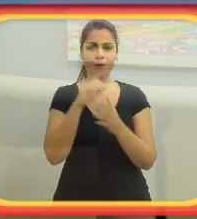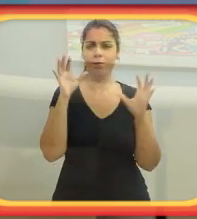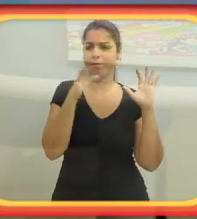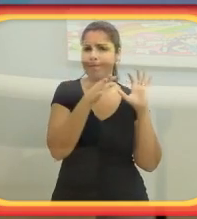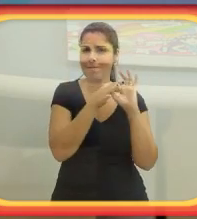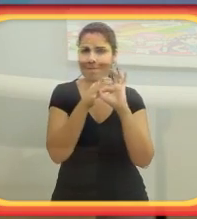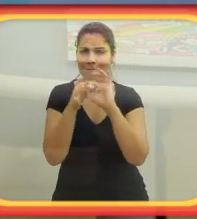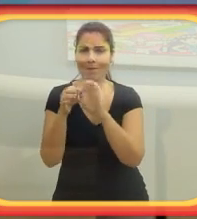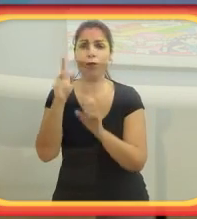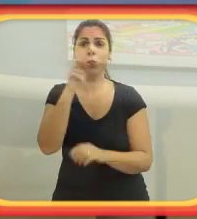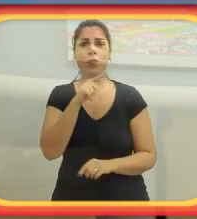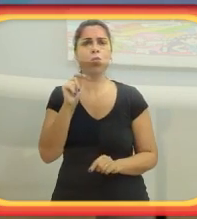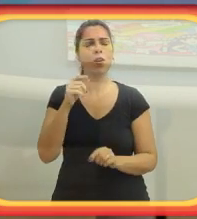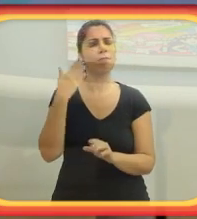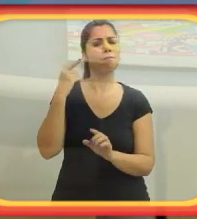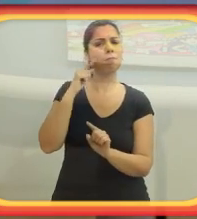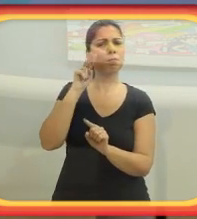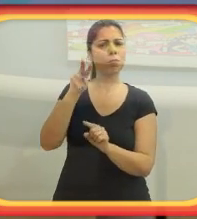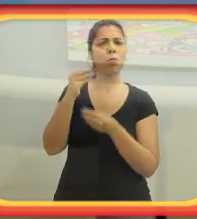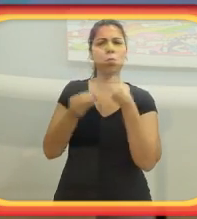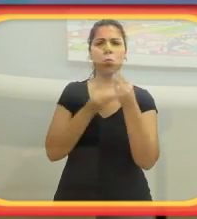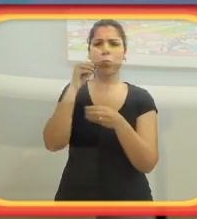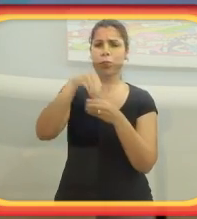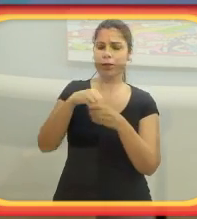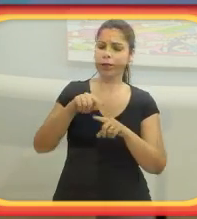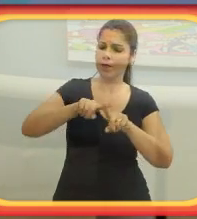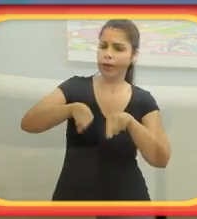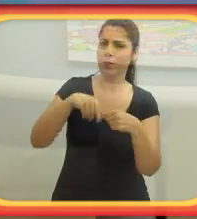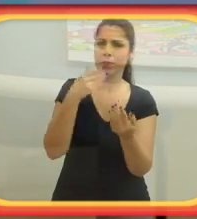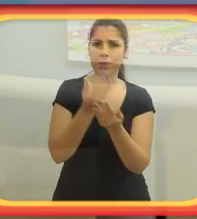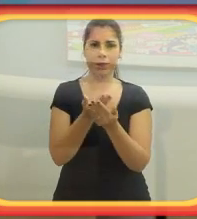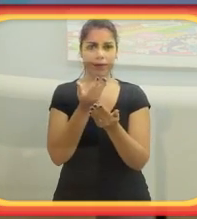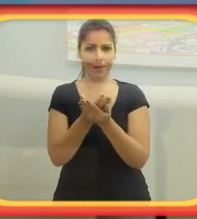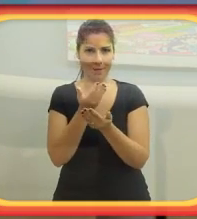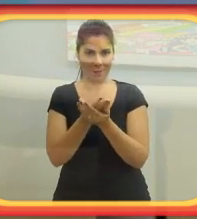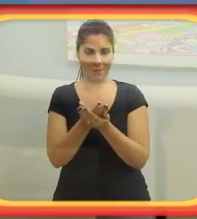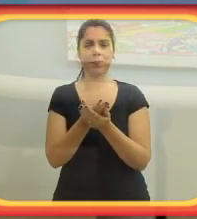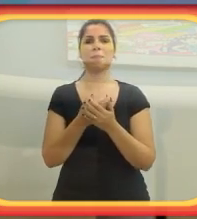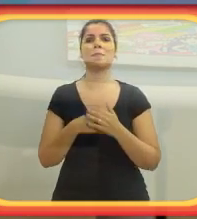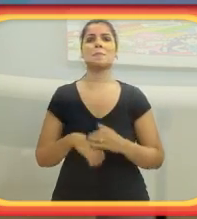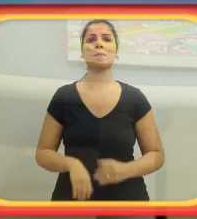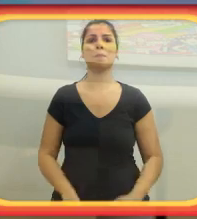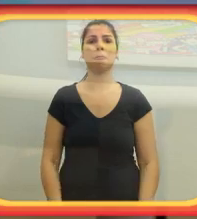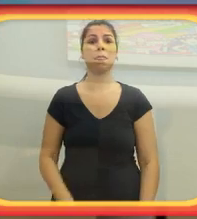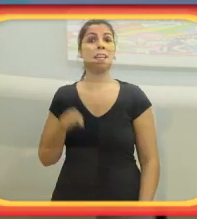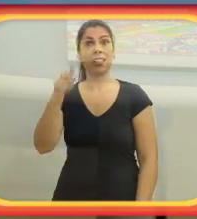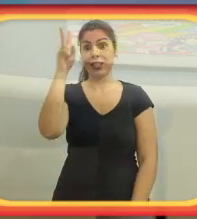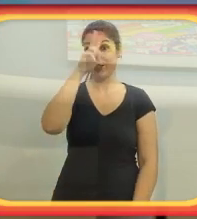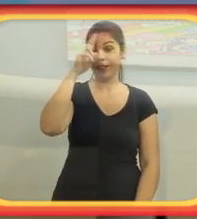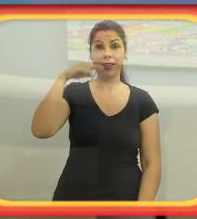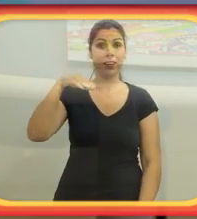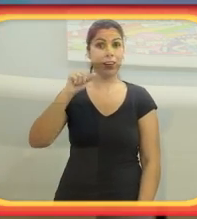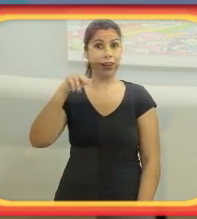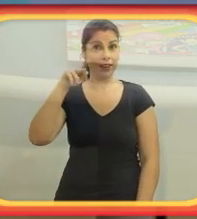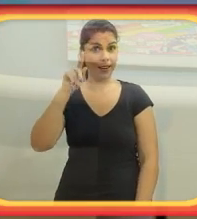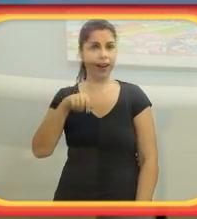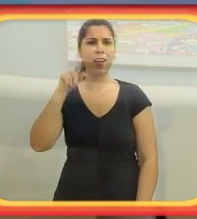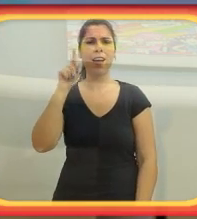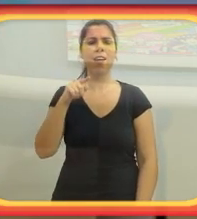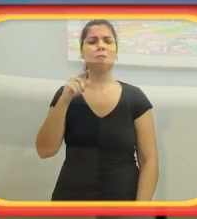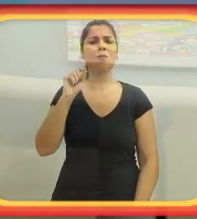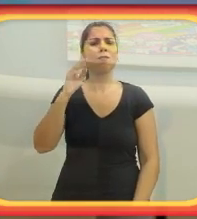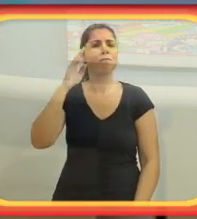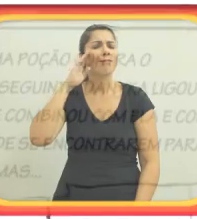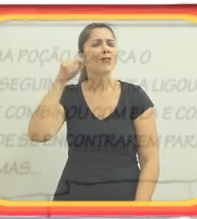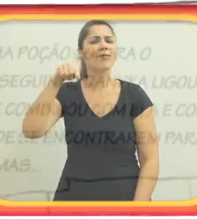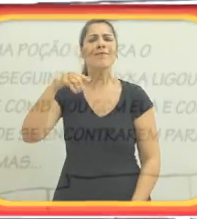em forma de redação, ela fazia em mangá. Porque aí ela aliava o prazer dela de desenhar com o conteúdo que o professor tinha passado